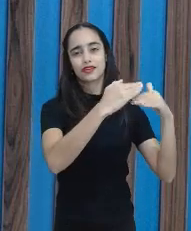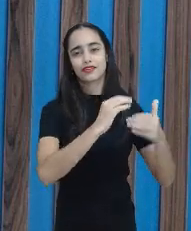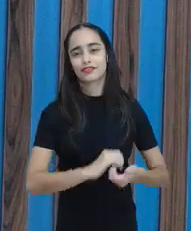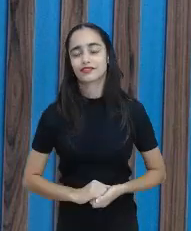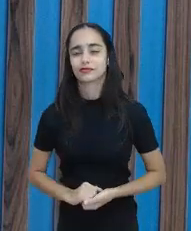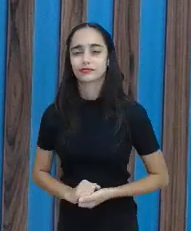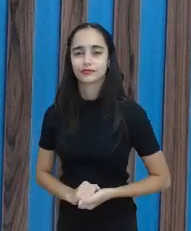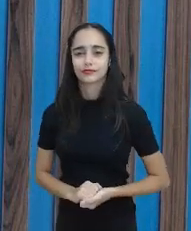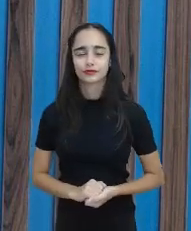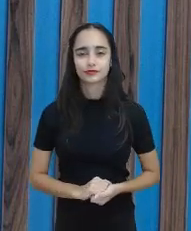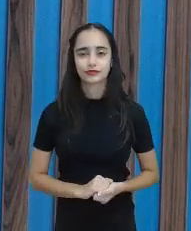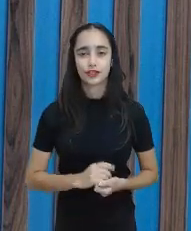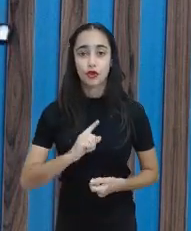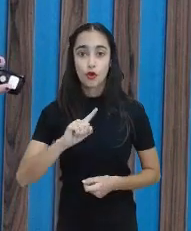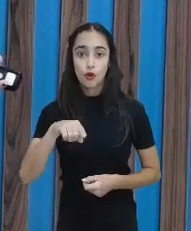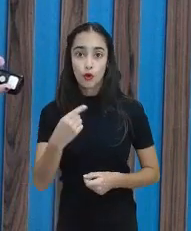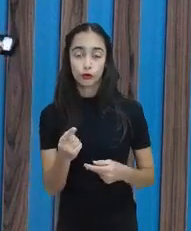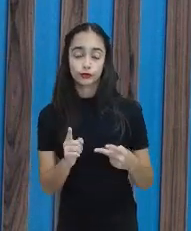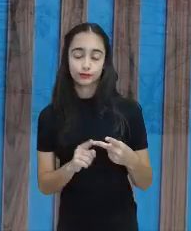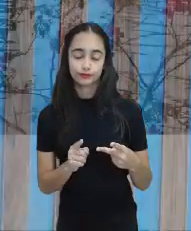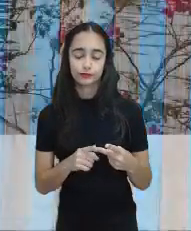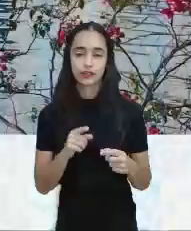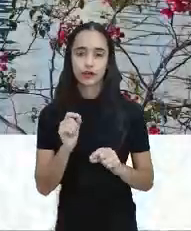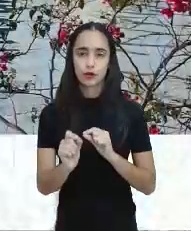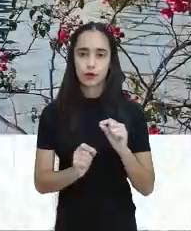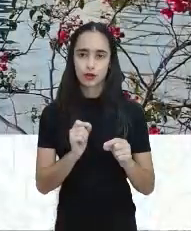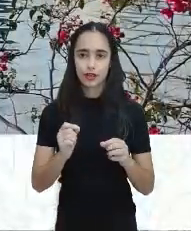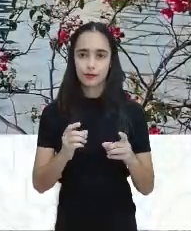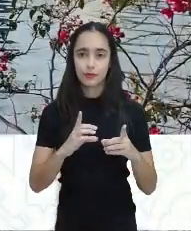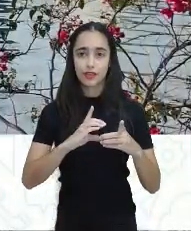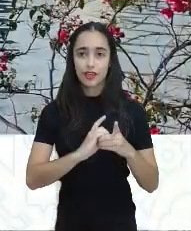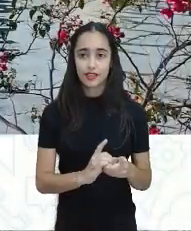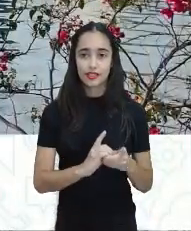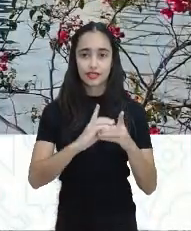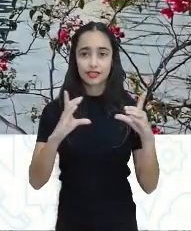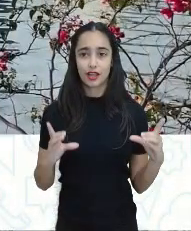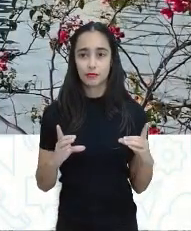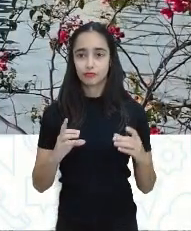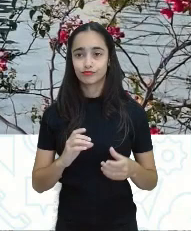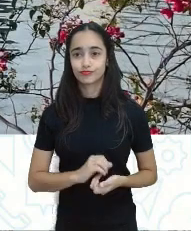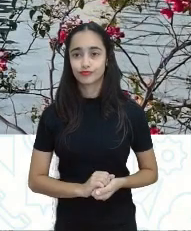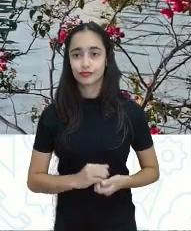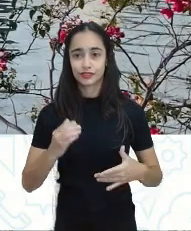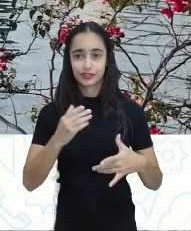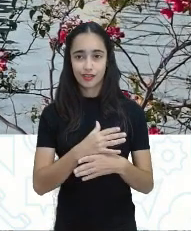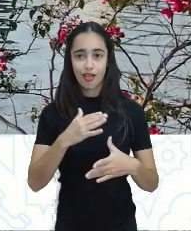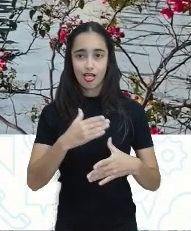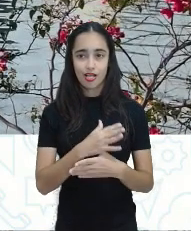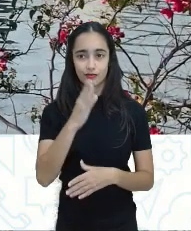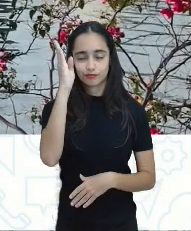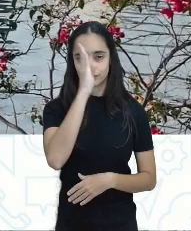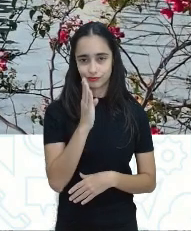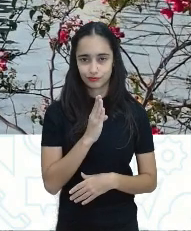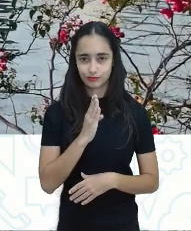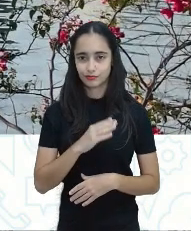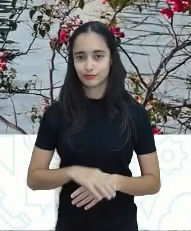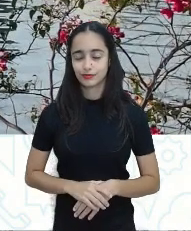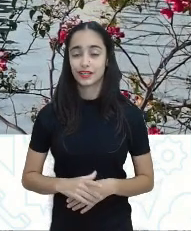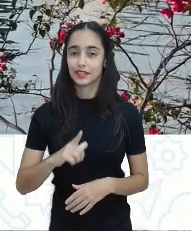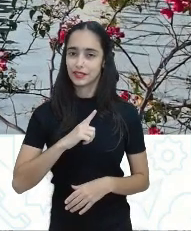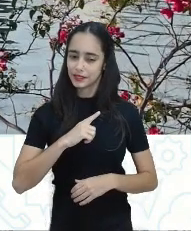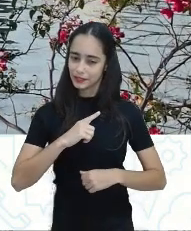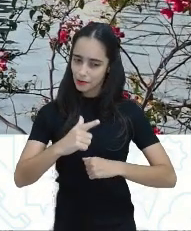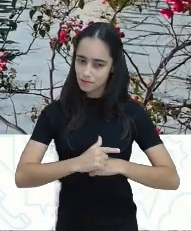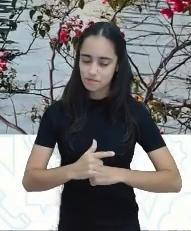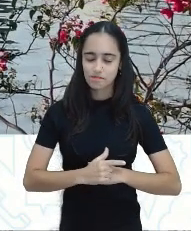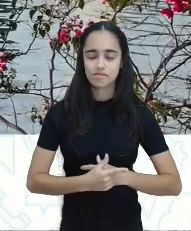questão é, olha aí, democratizar a gestão das cidades brasileiras. Também, né, tem esse papel, essa